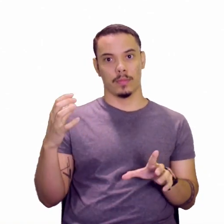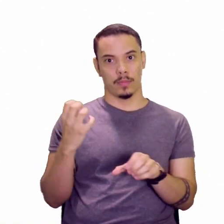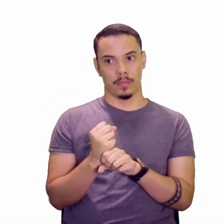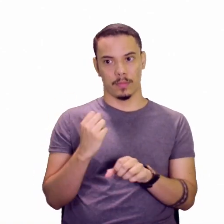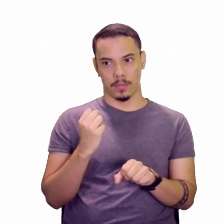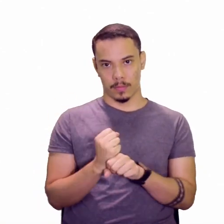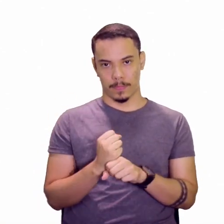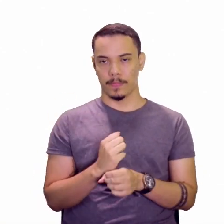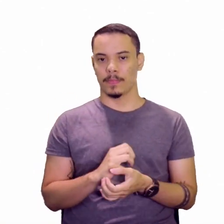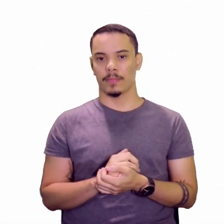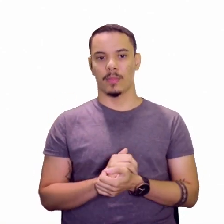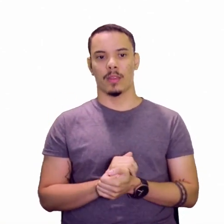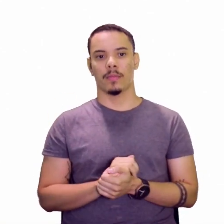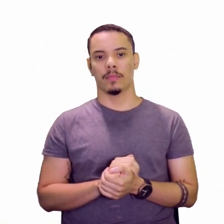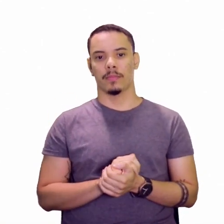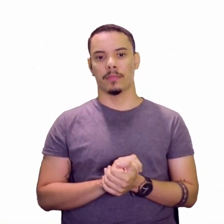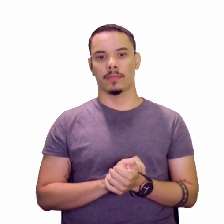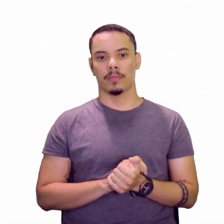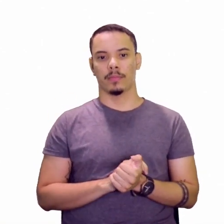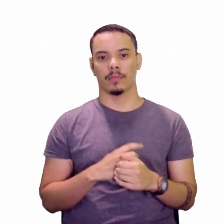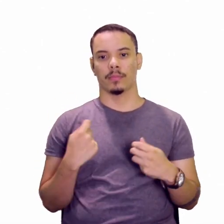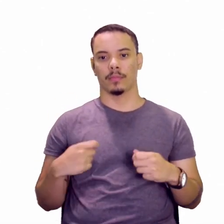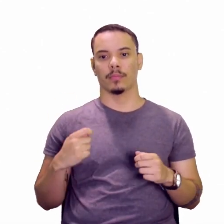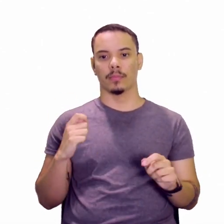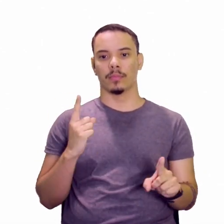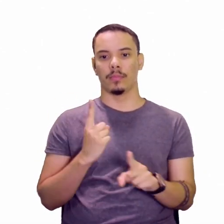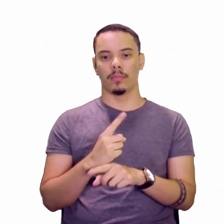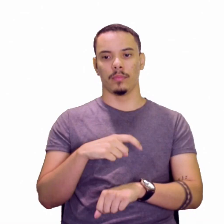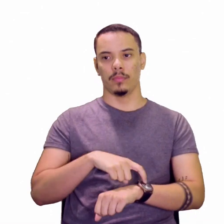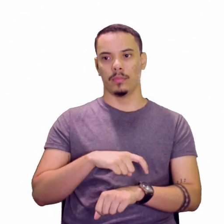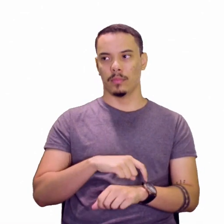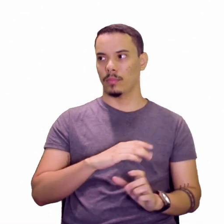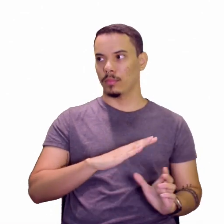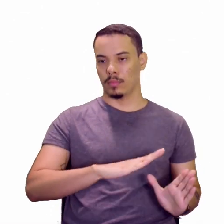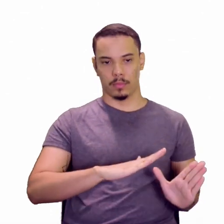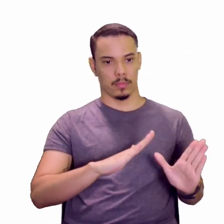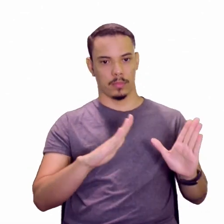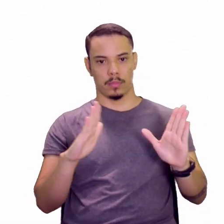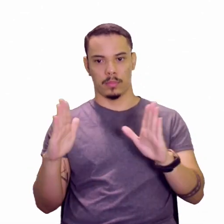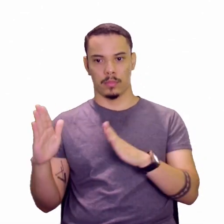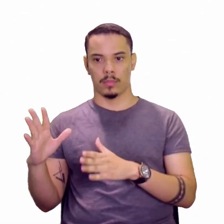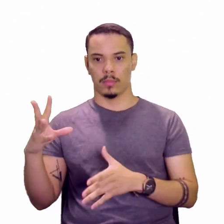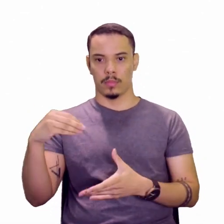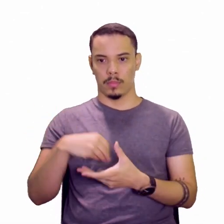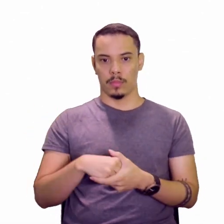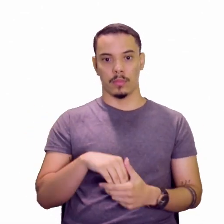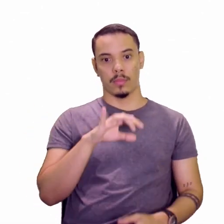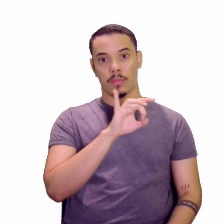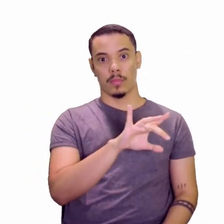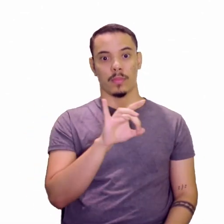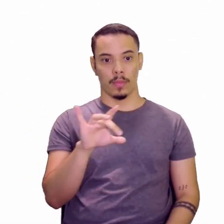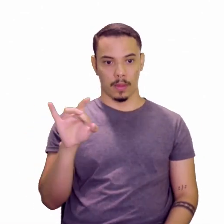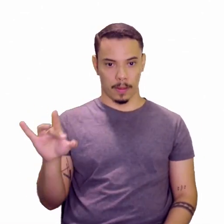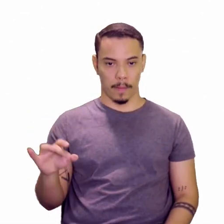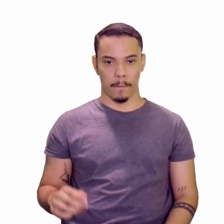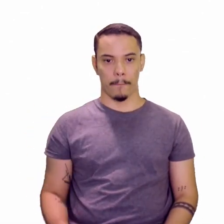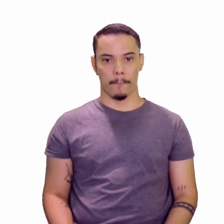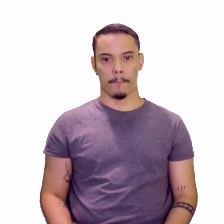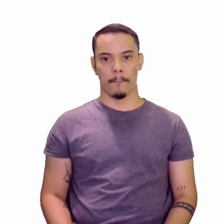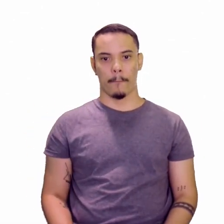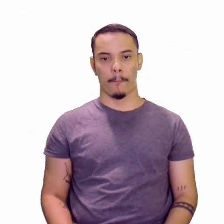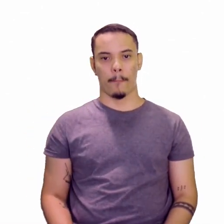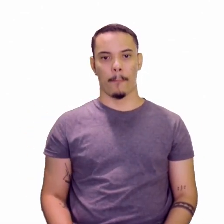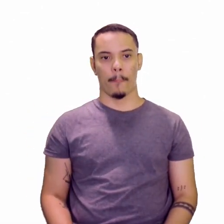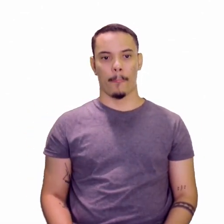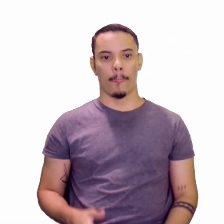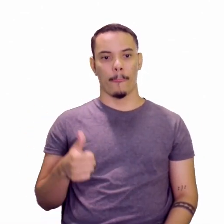fazer nada, né? É, olha lá, ó, precisamos encontrar o trecho, o tempo aí da viagem, cada trecho, né? Isso. No primeiro,